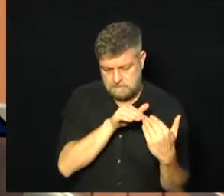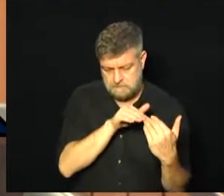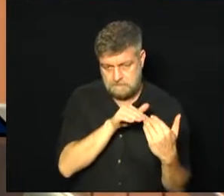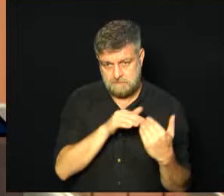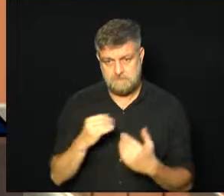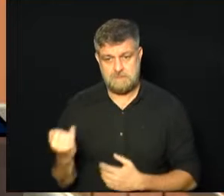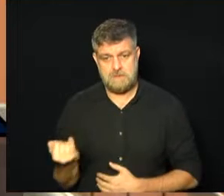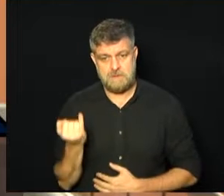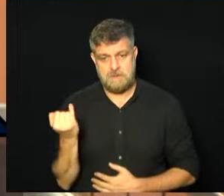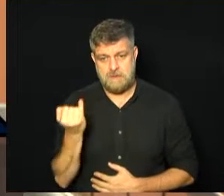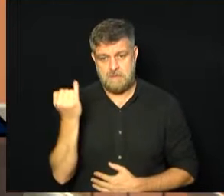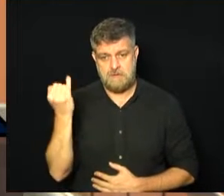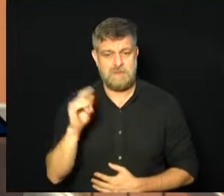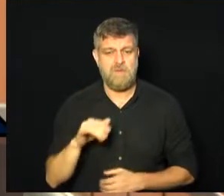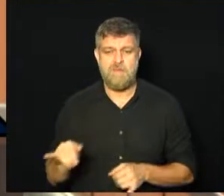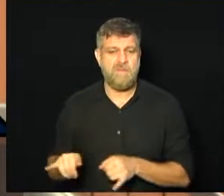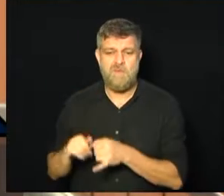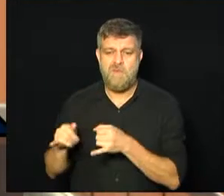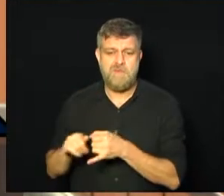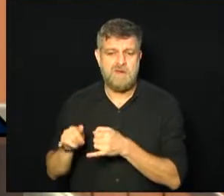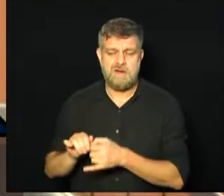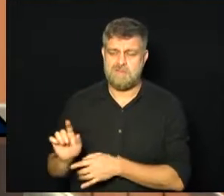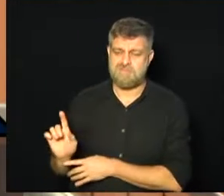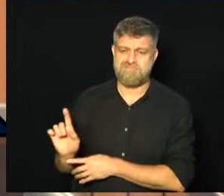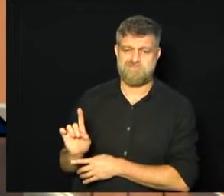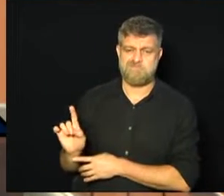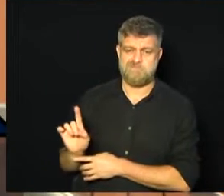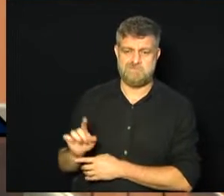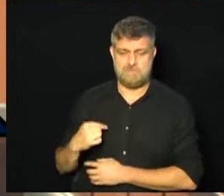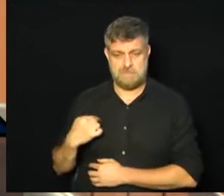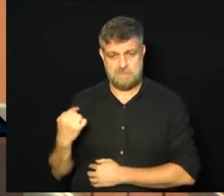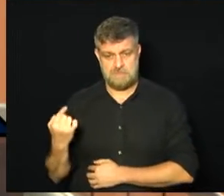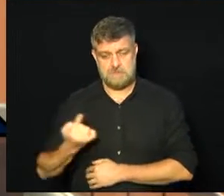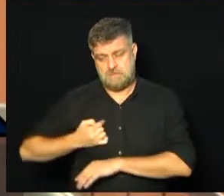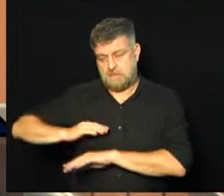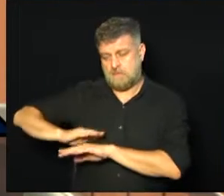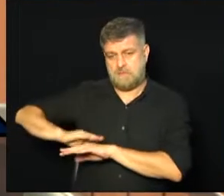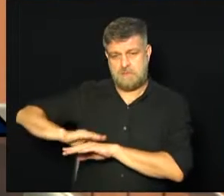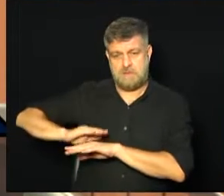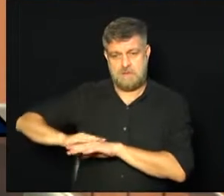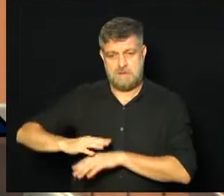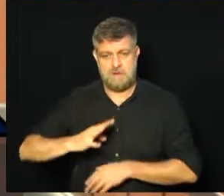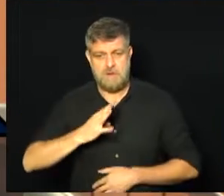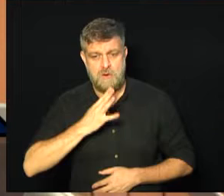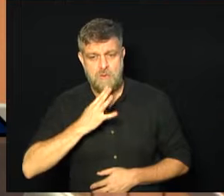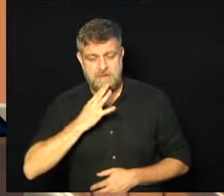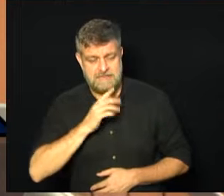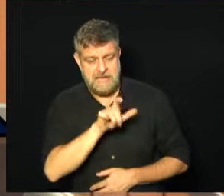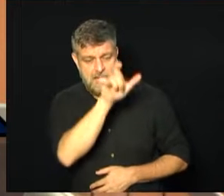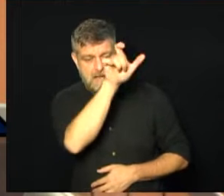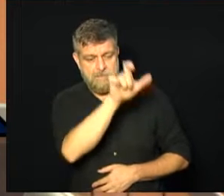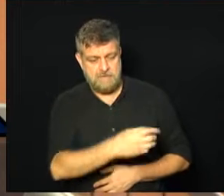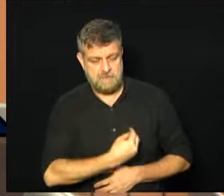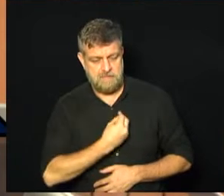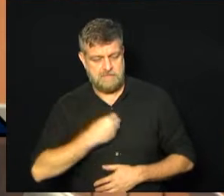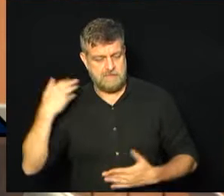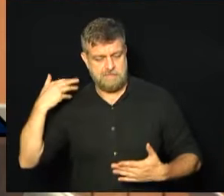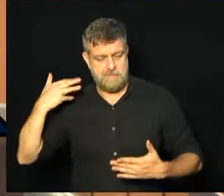é algo banal. Não é algo que a gente vai fazer sem conhecer o histórico da pessoa.